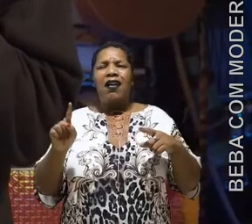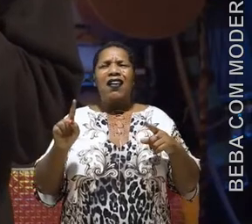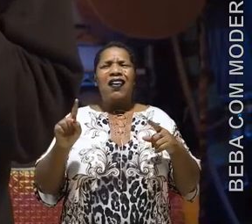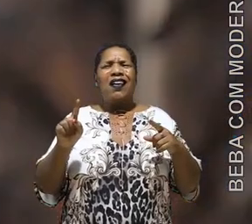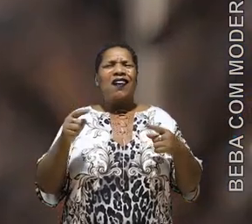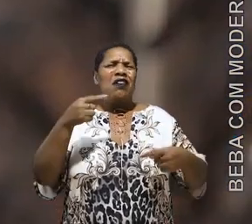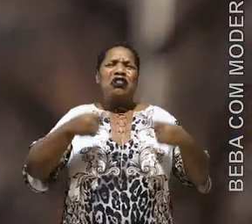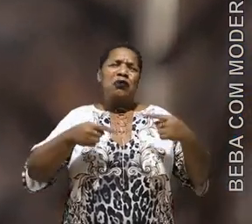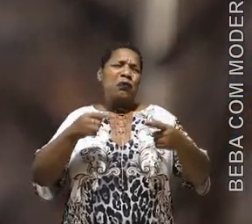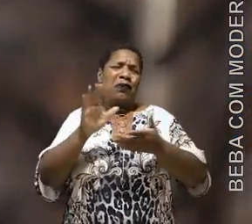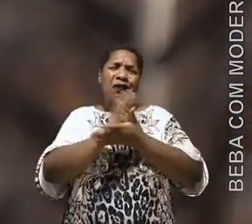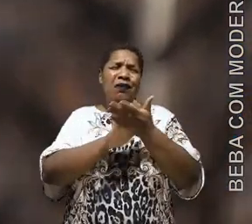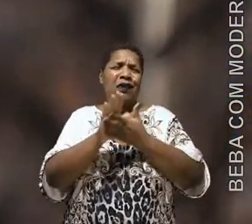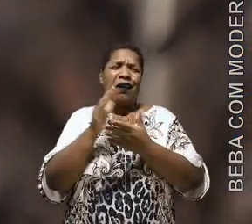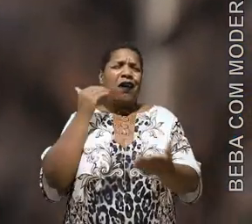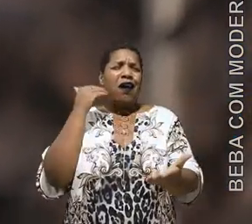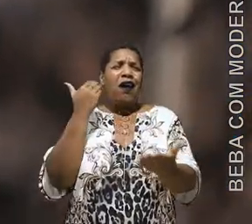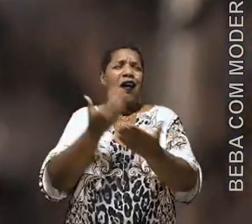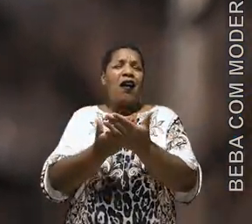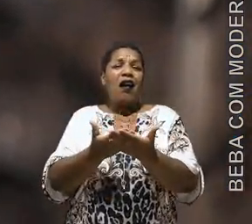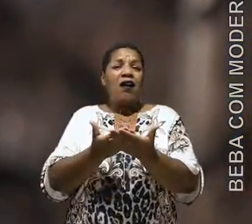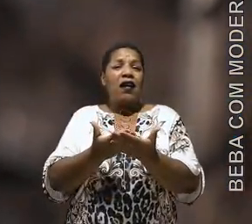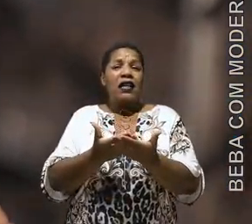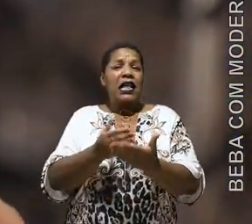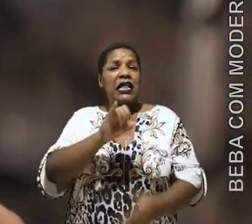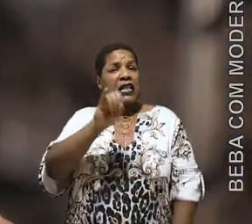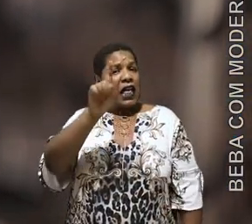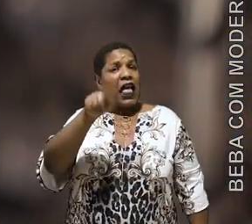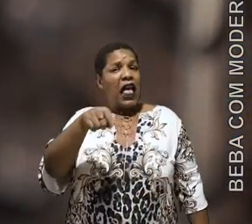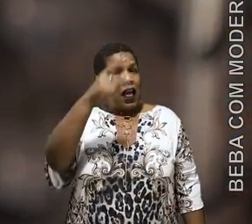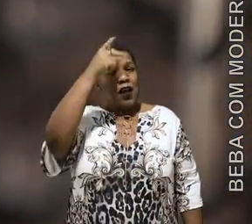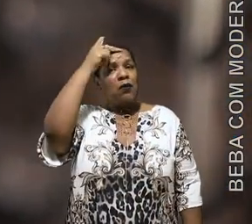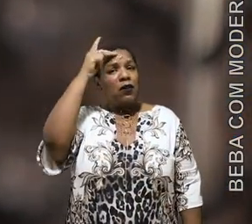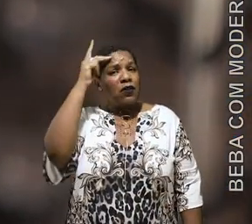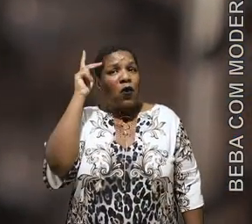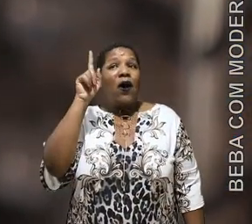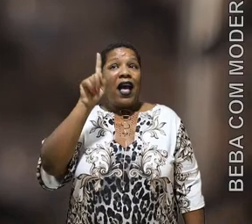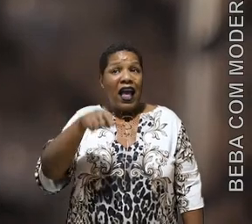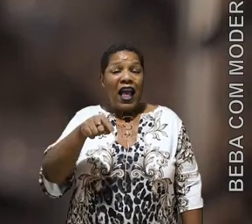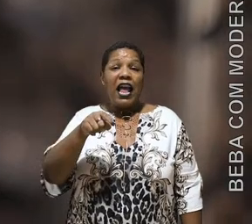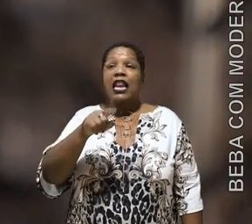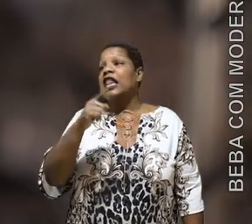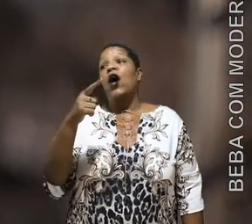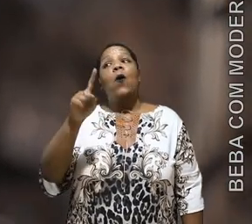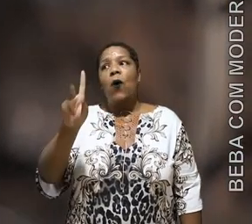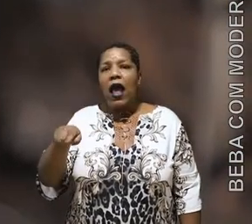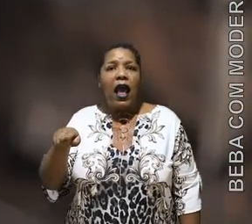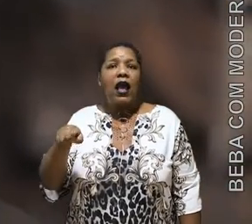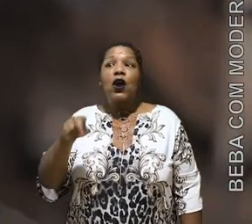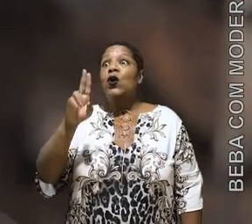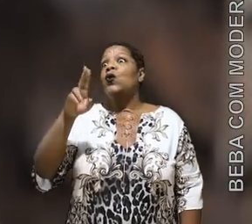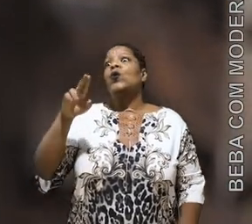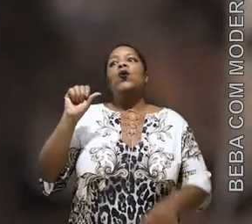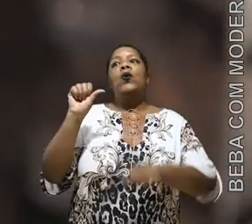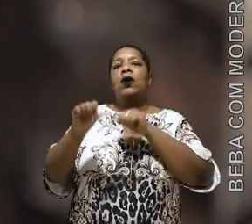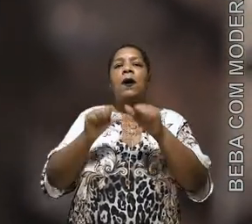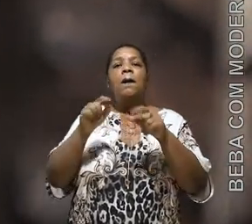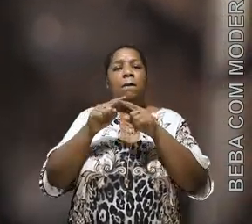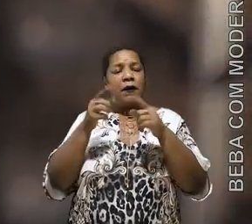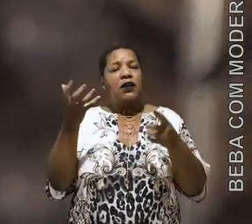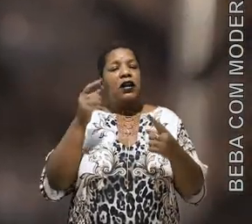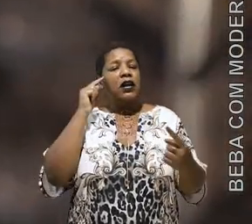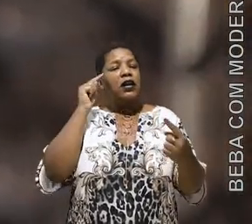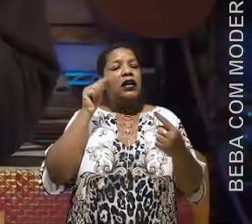vai tá aquela pessoa o seu lado eu acho que essa disputa né de quem é de quem não é a disputa aqui eu tô vendo que ela não vai levar nada porque